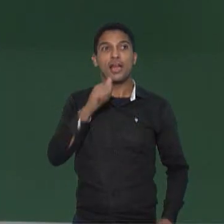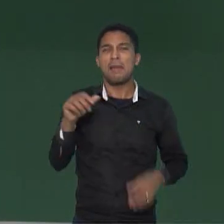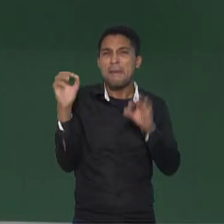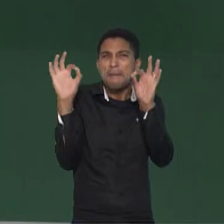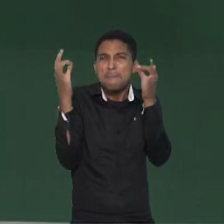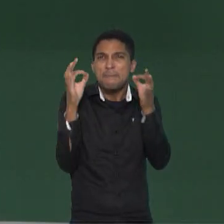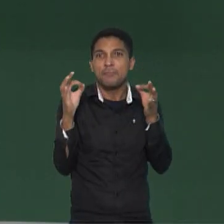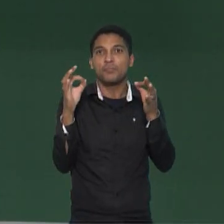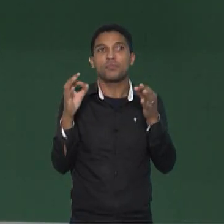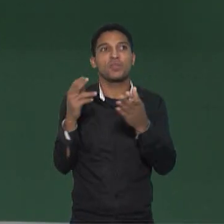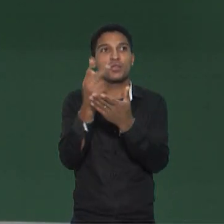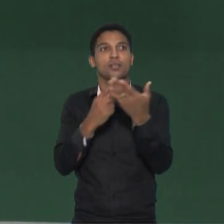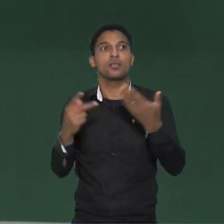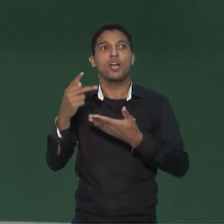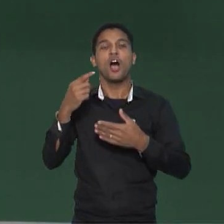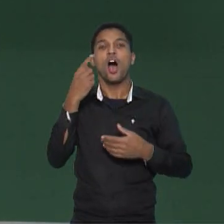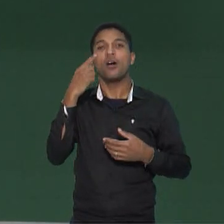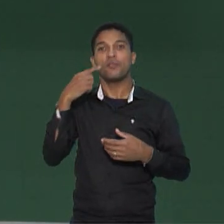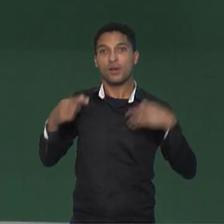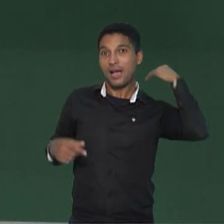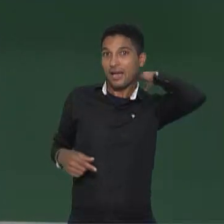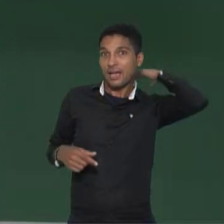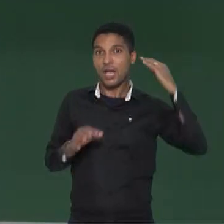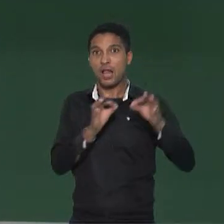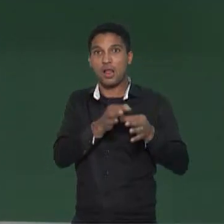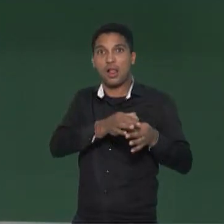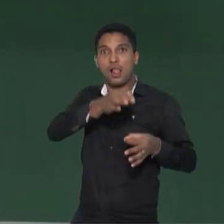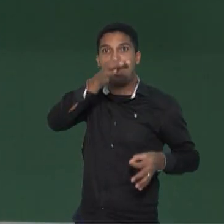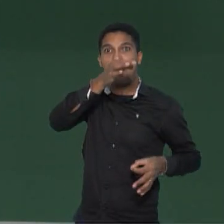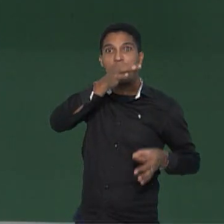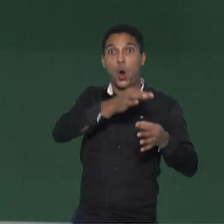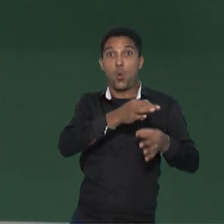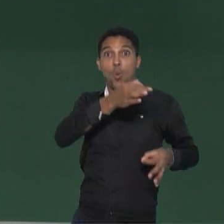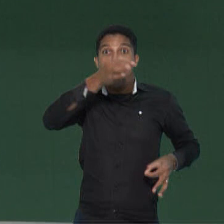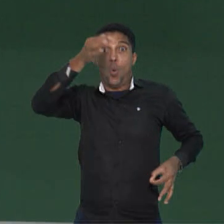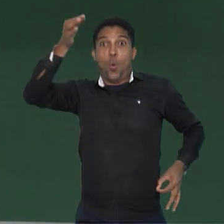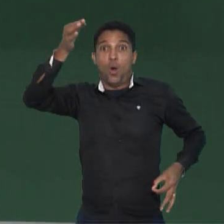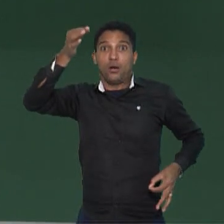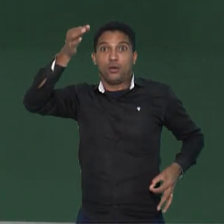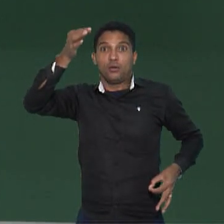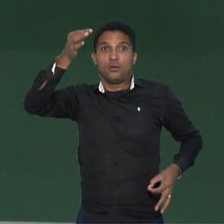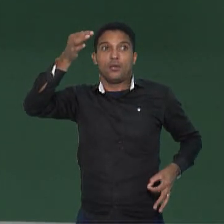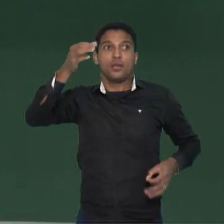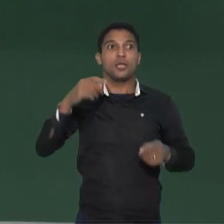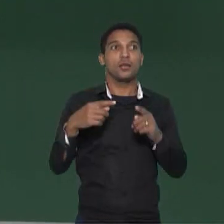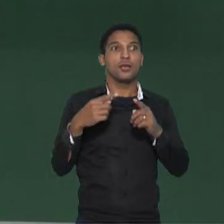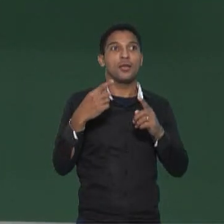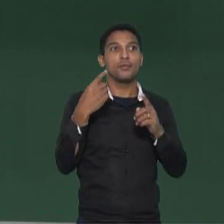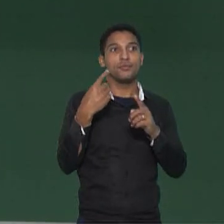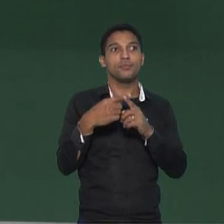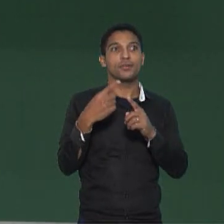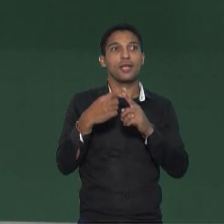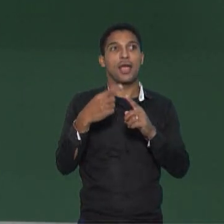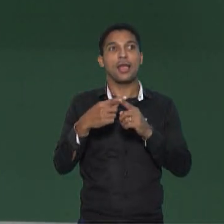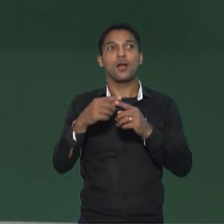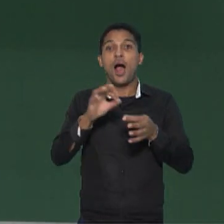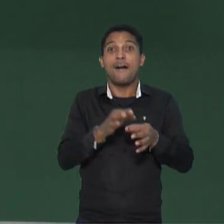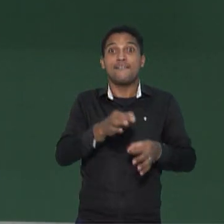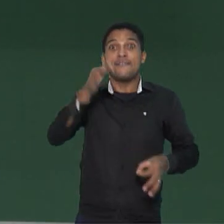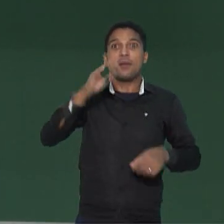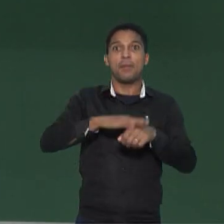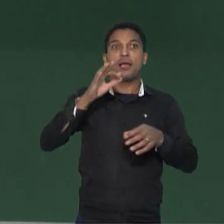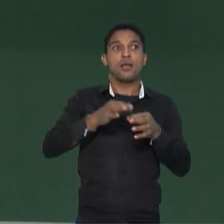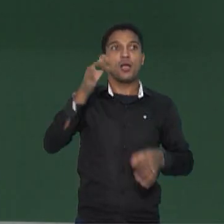coluna dela é alongada propositalmente, as vértebras dela, ela normalmente teria que acabar mais ou menos aqui, dá para ver que é alongada,